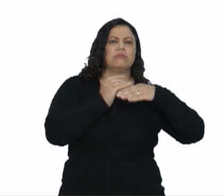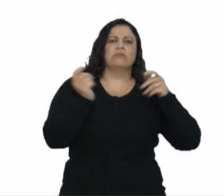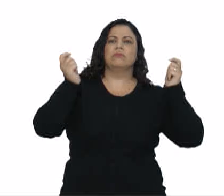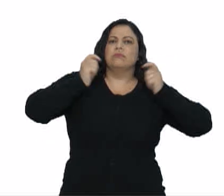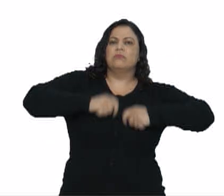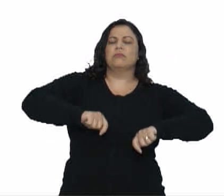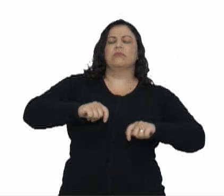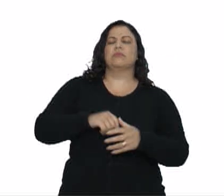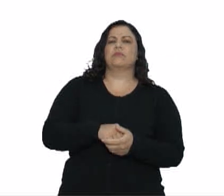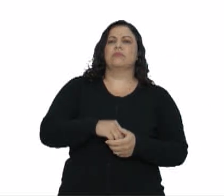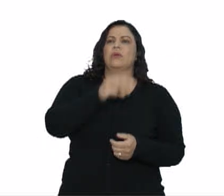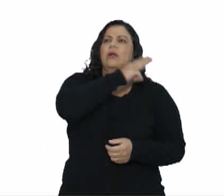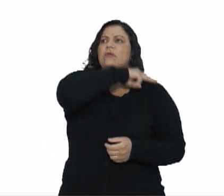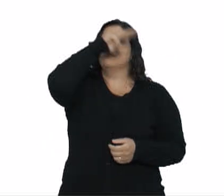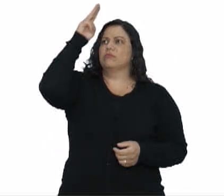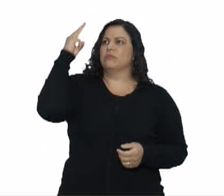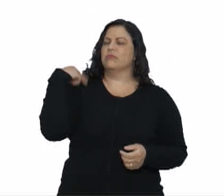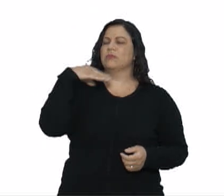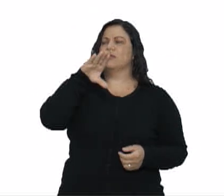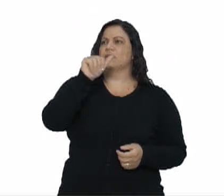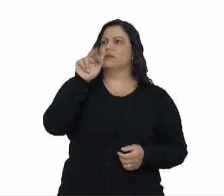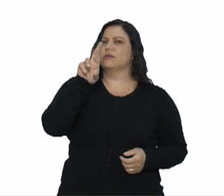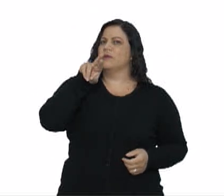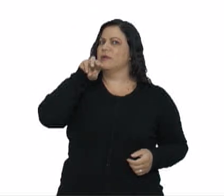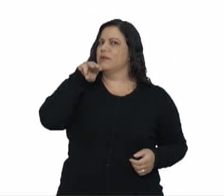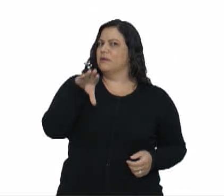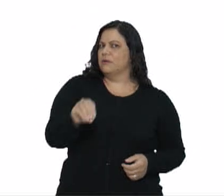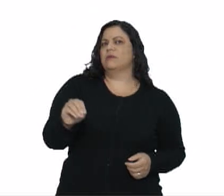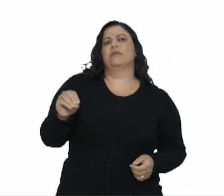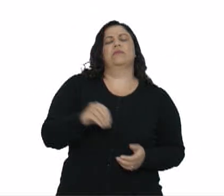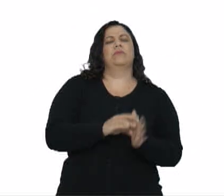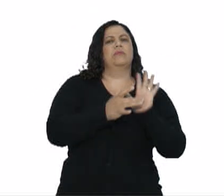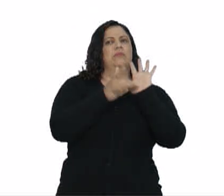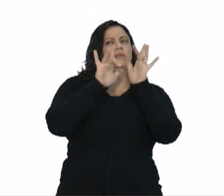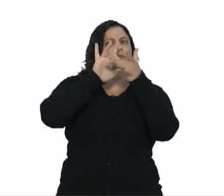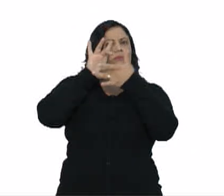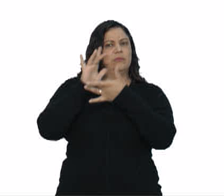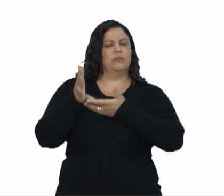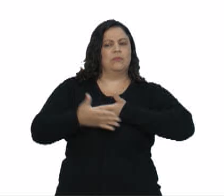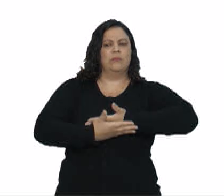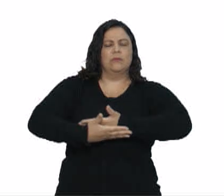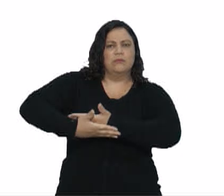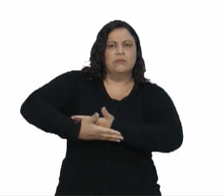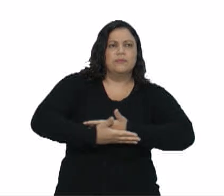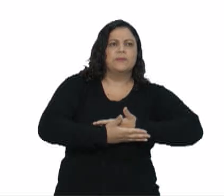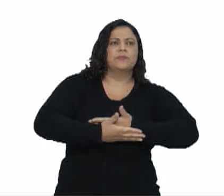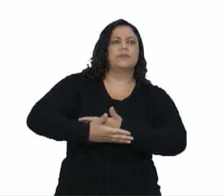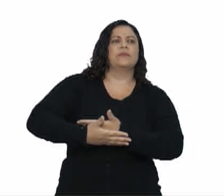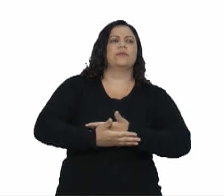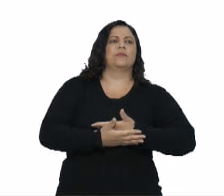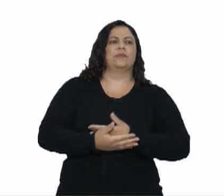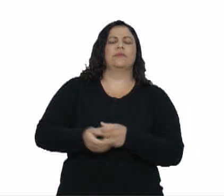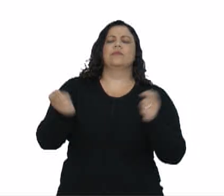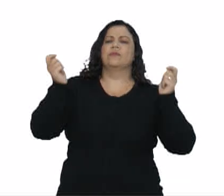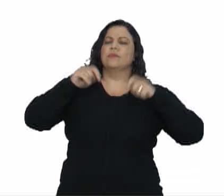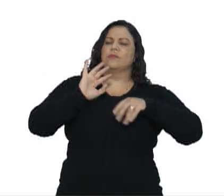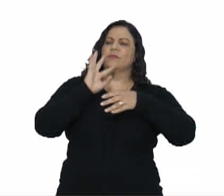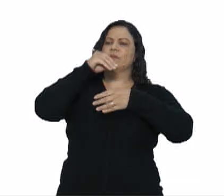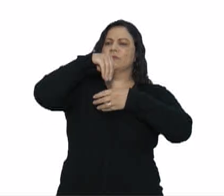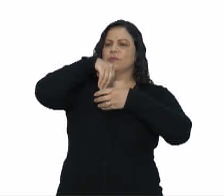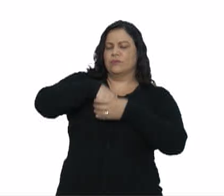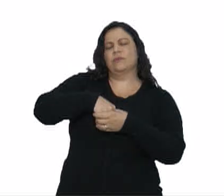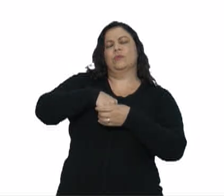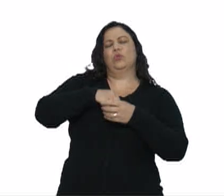Carmo, o Menino Jesus e Simão Stock. Museu da Inconfidência, que está essa obra aqui do mestre Ataíde.